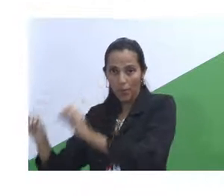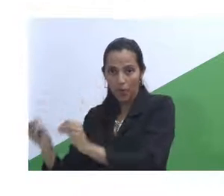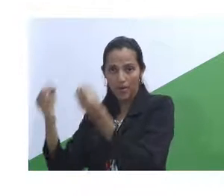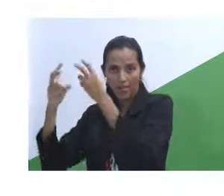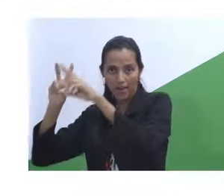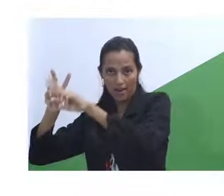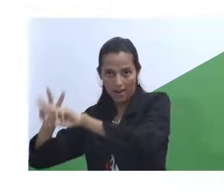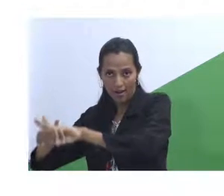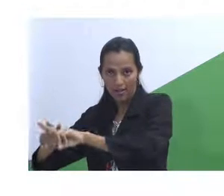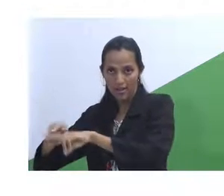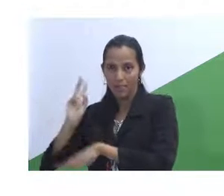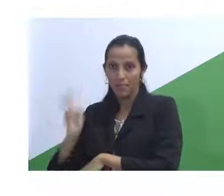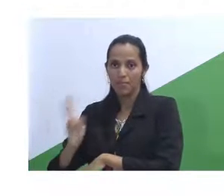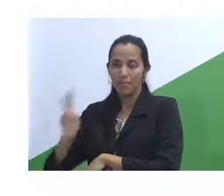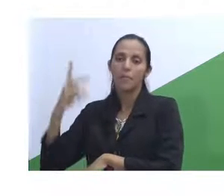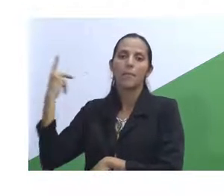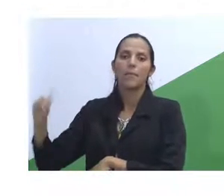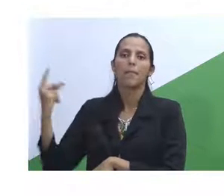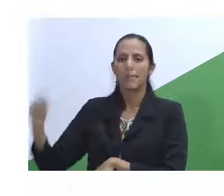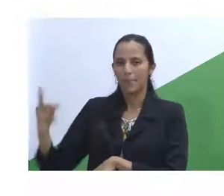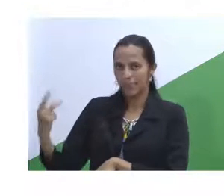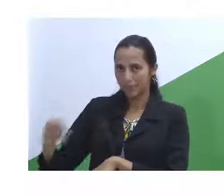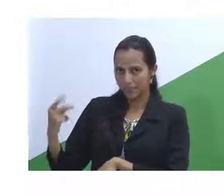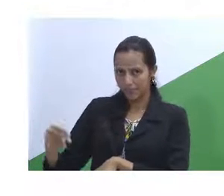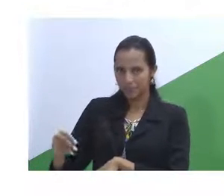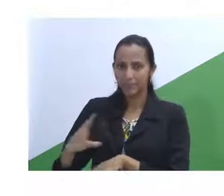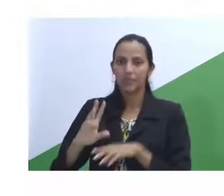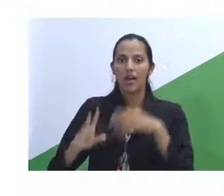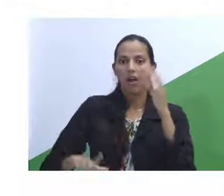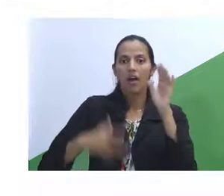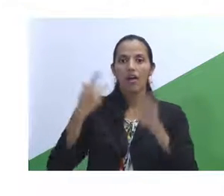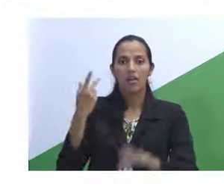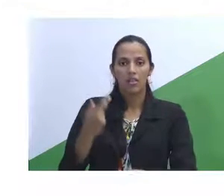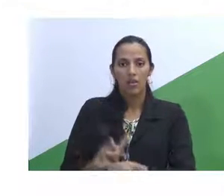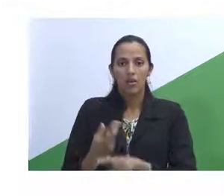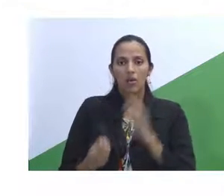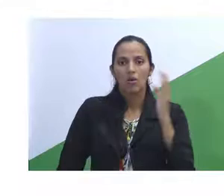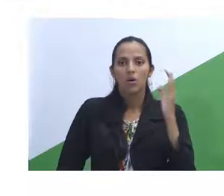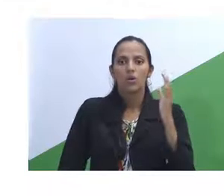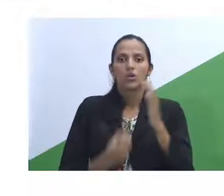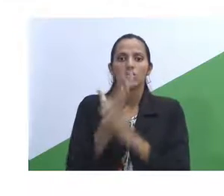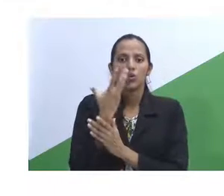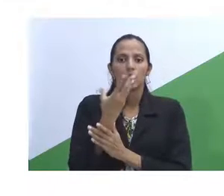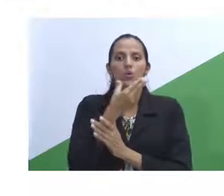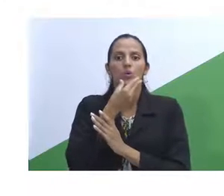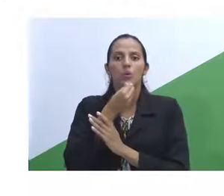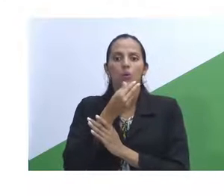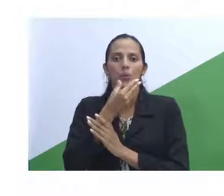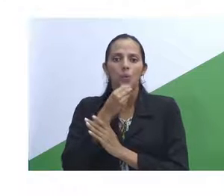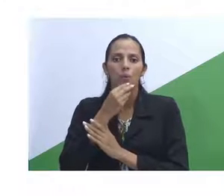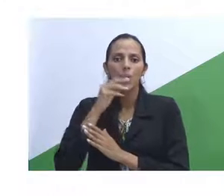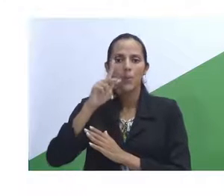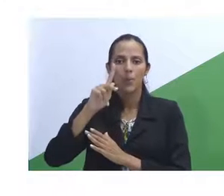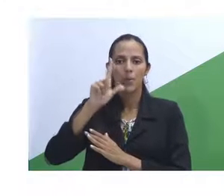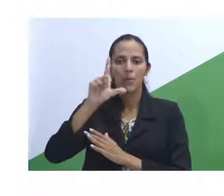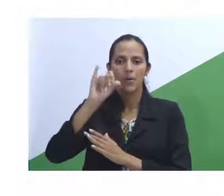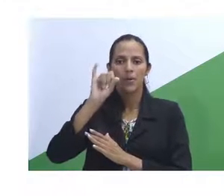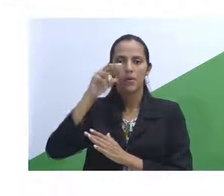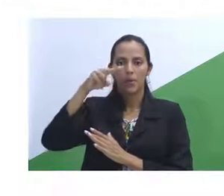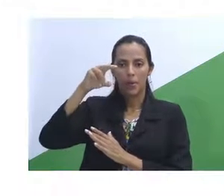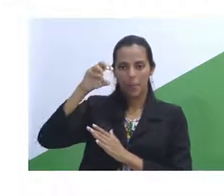Salgado, vai ser o grande nome, então, do integralismo brasileiro, né? Integrante da A e B, ele vai ser exilado em Portugal. Ou seja,